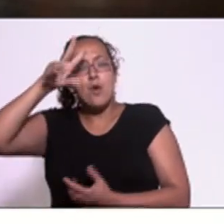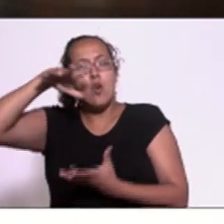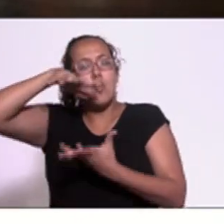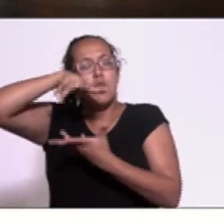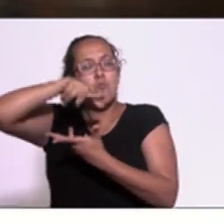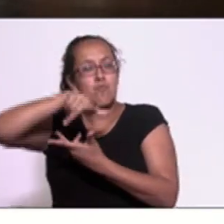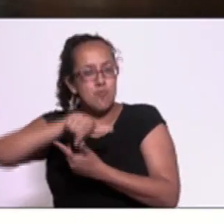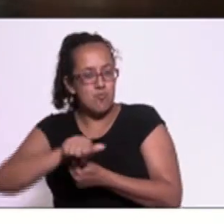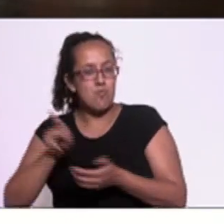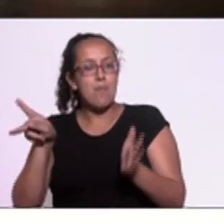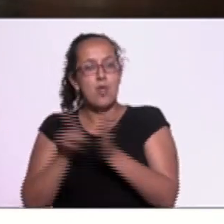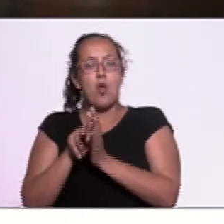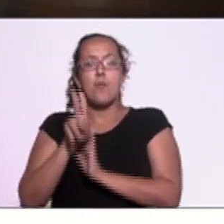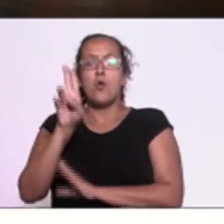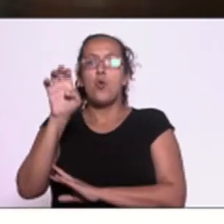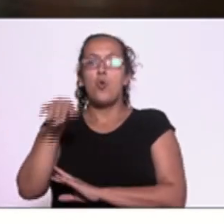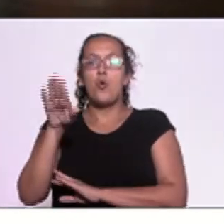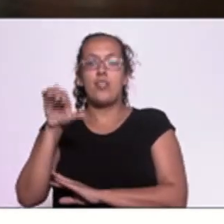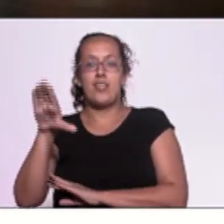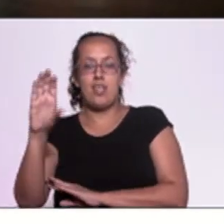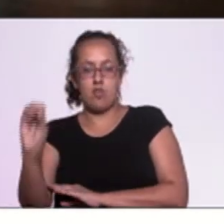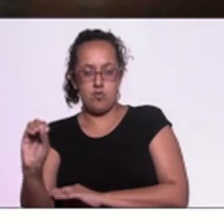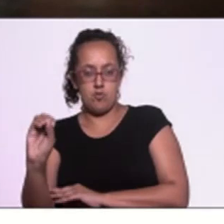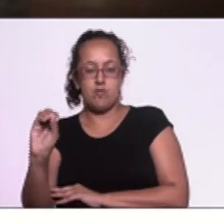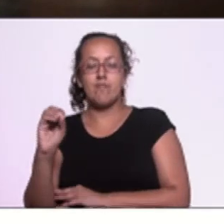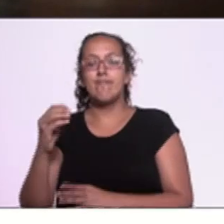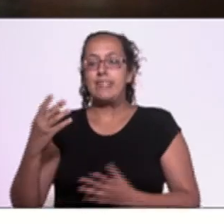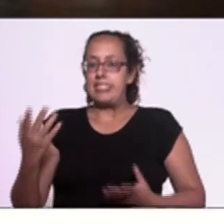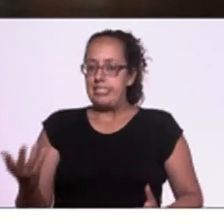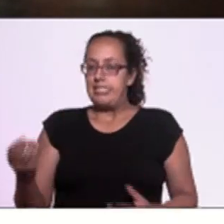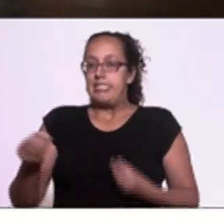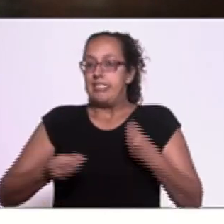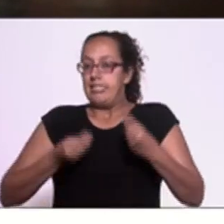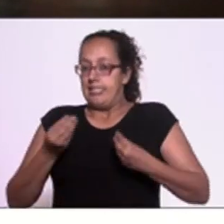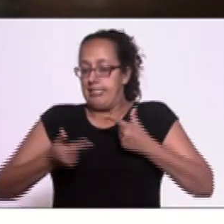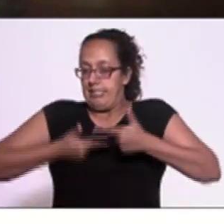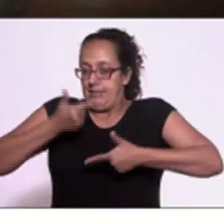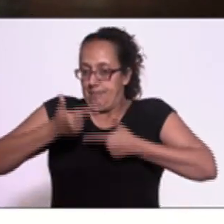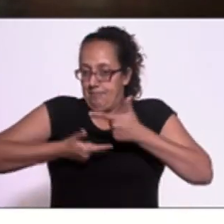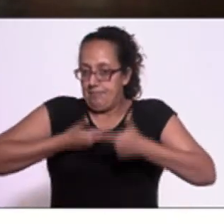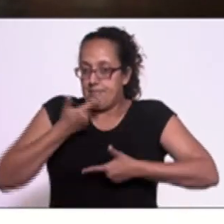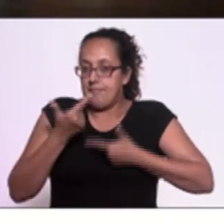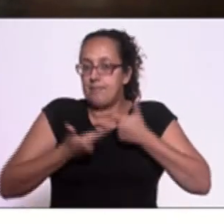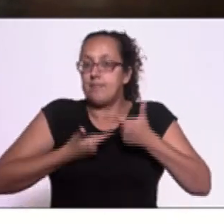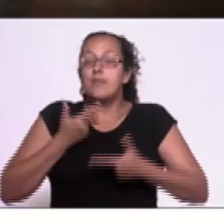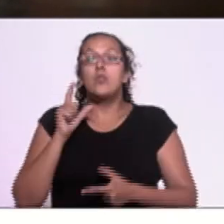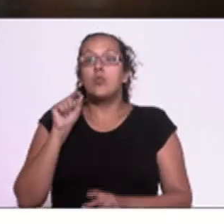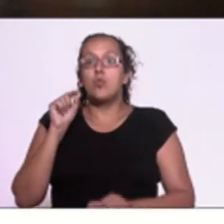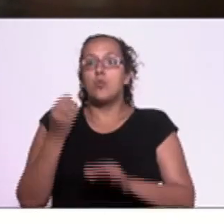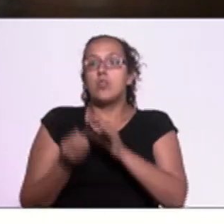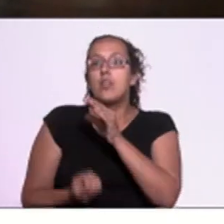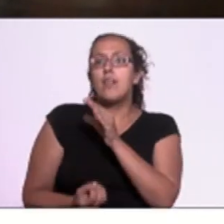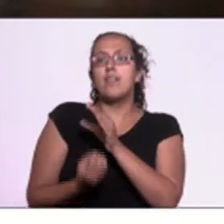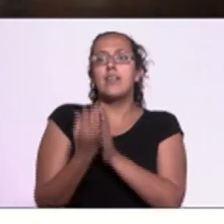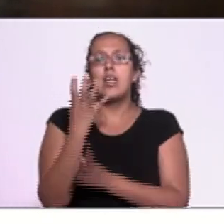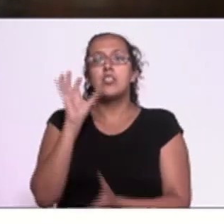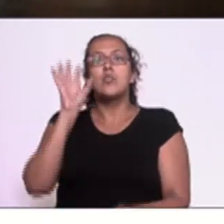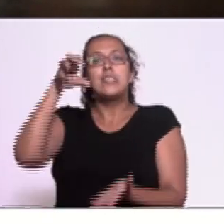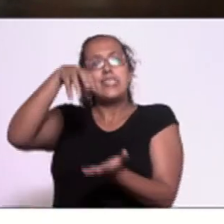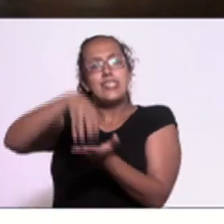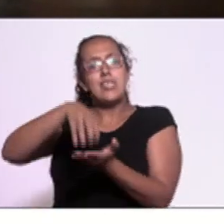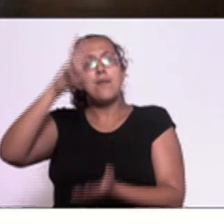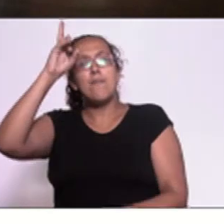da Unesco. Mas ainda falta muito para alcançar o que se pretende, que é a criação do Centro de